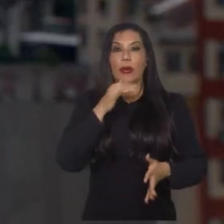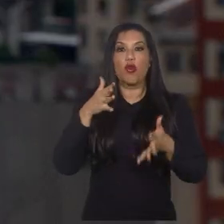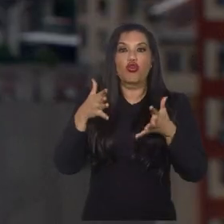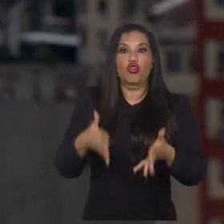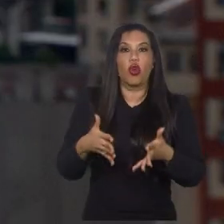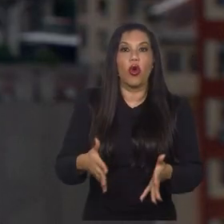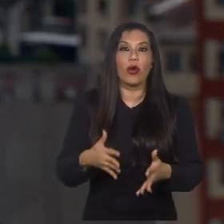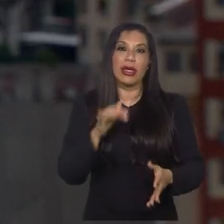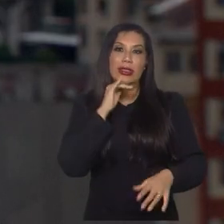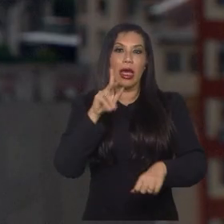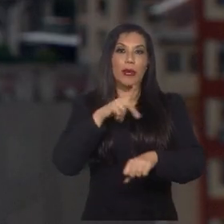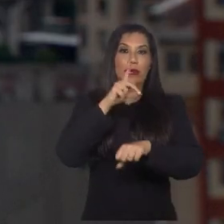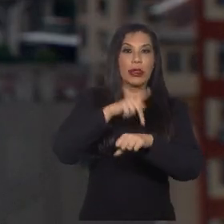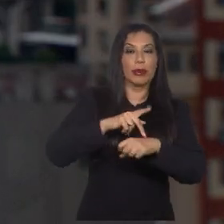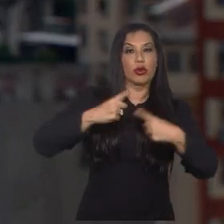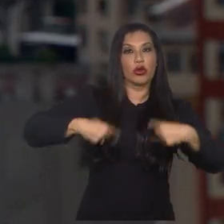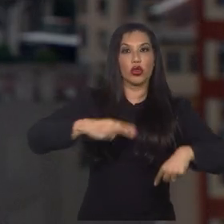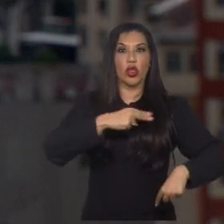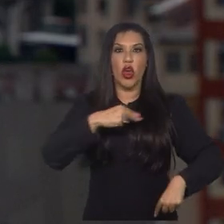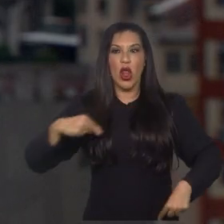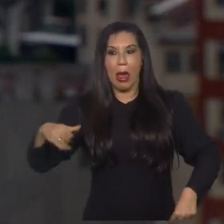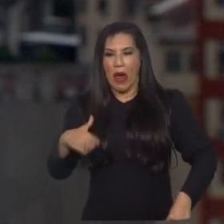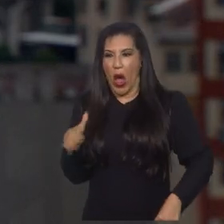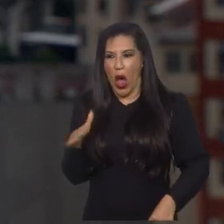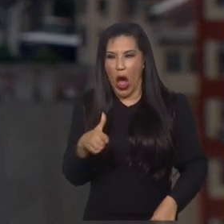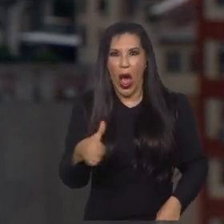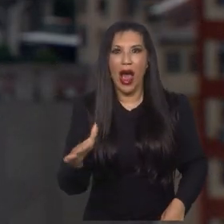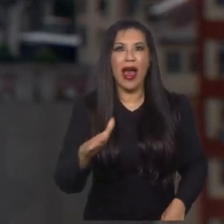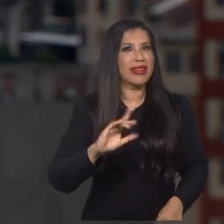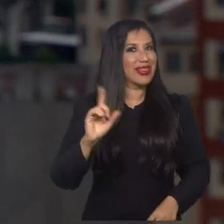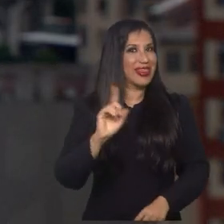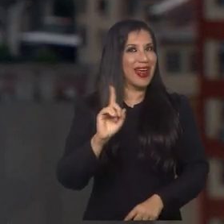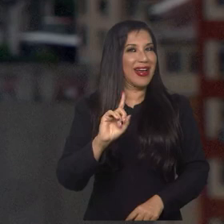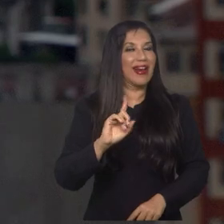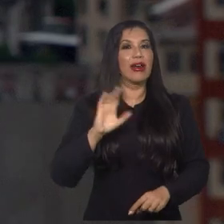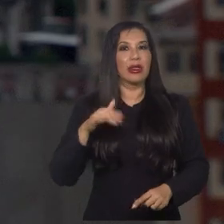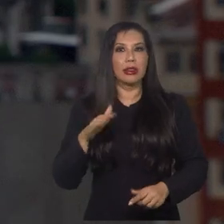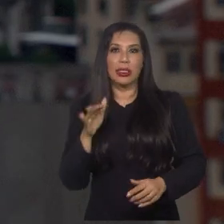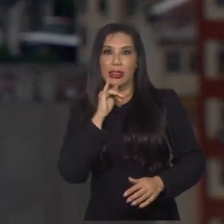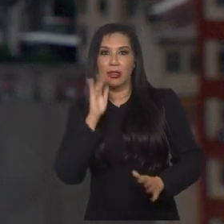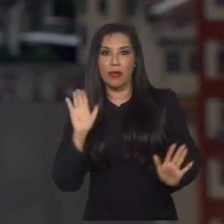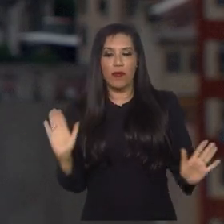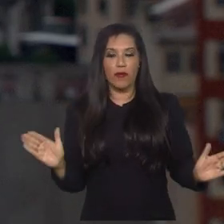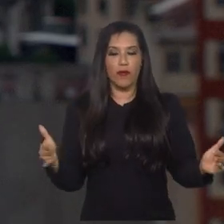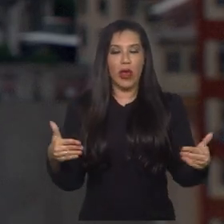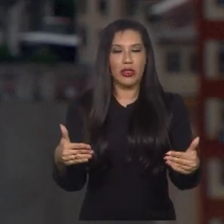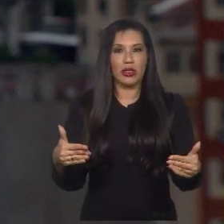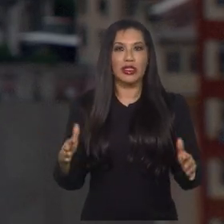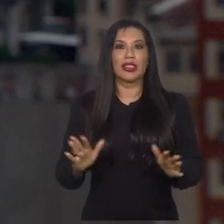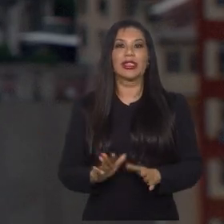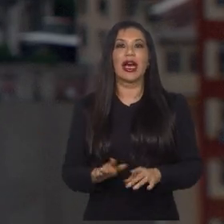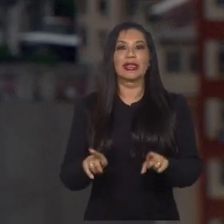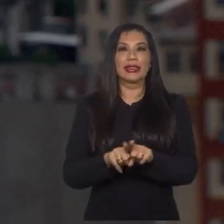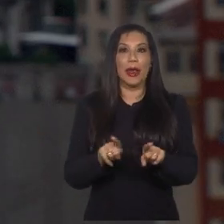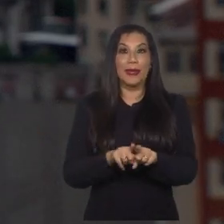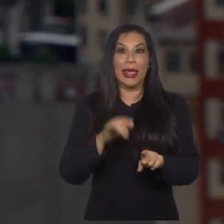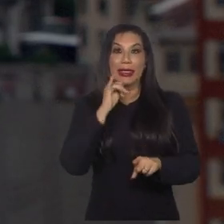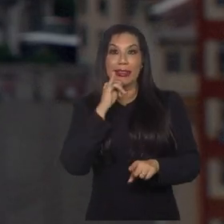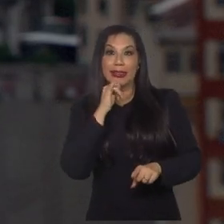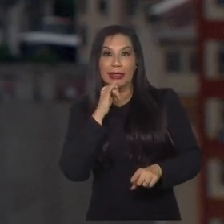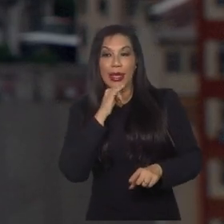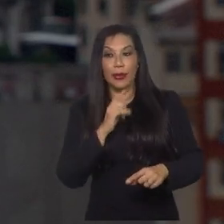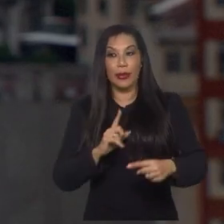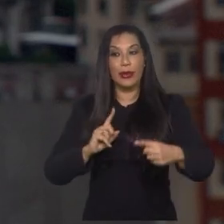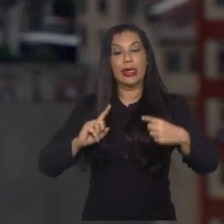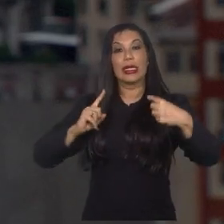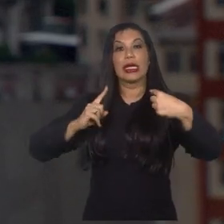em que Filipinas pega a Noruega e vá com tudo para cima. Não. Ele vai se fechar num sistema defensivo, vai tentar jogar ao máximo no campo da